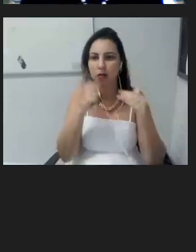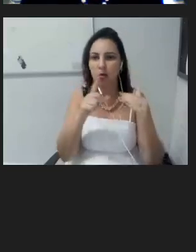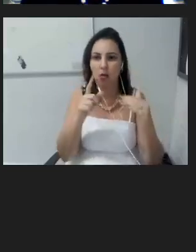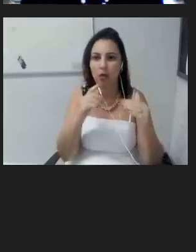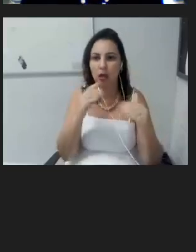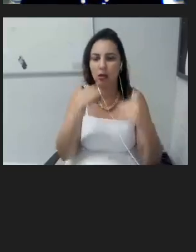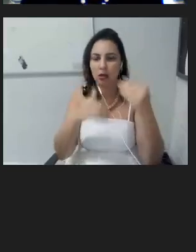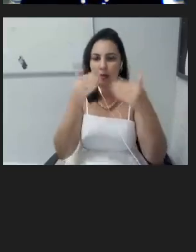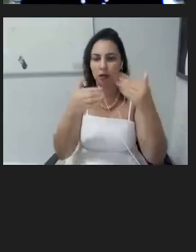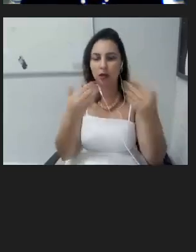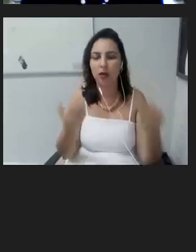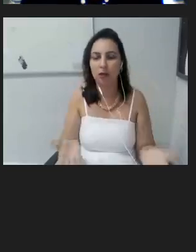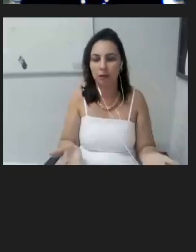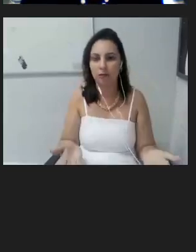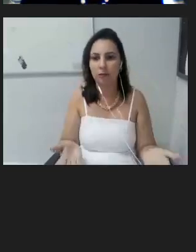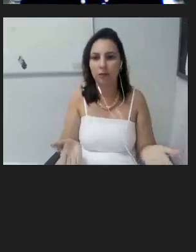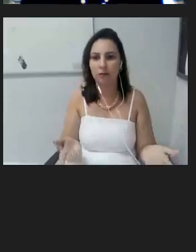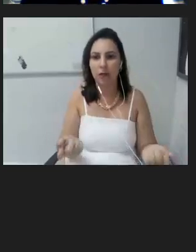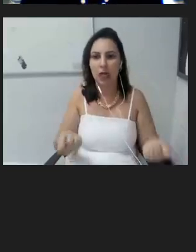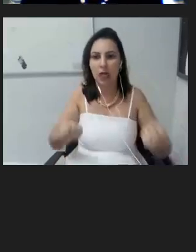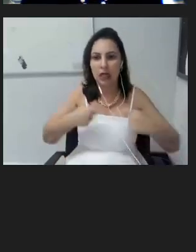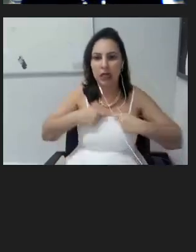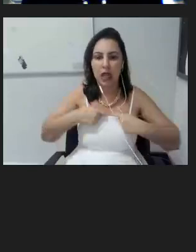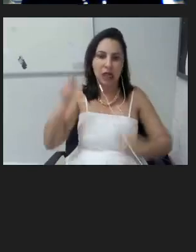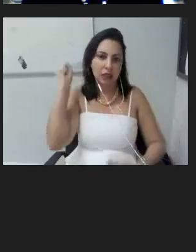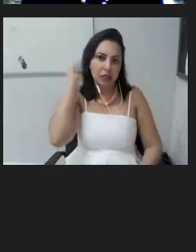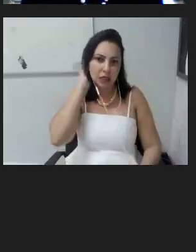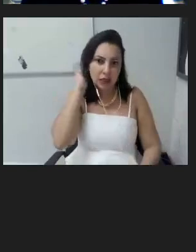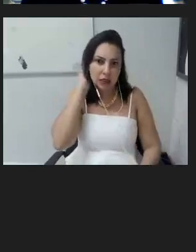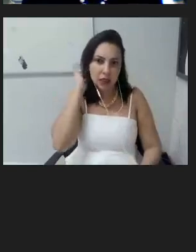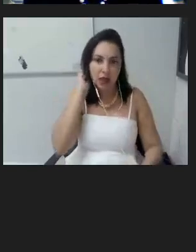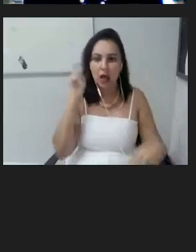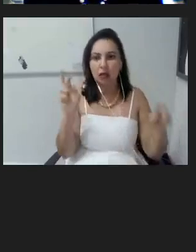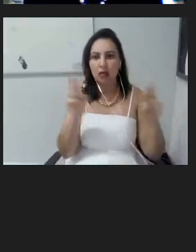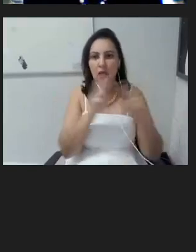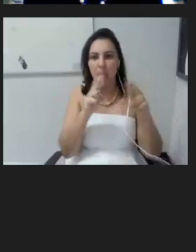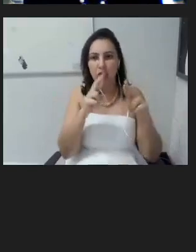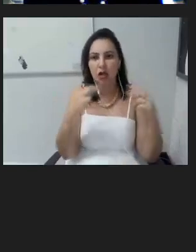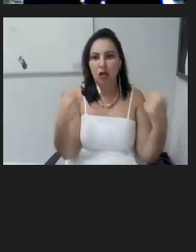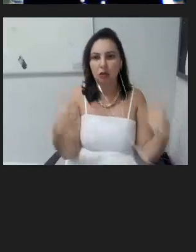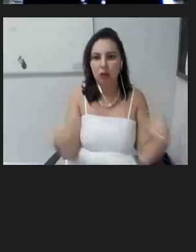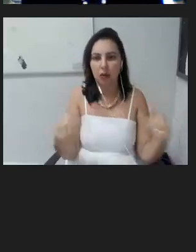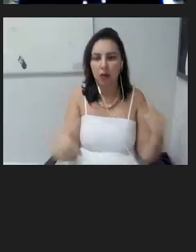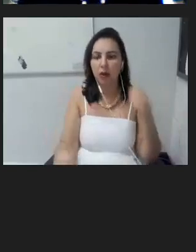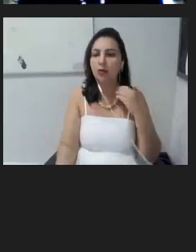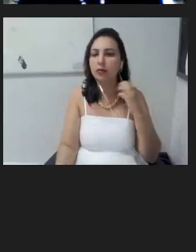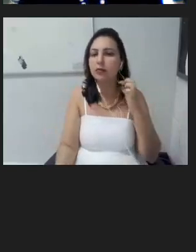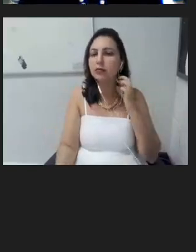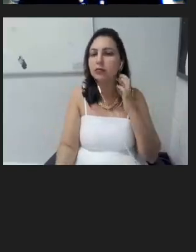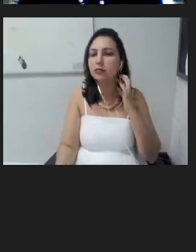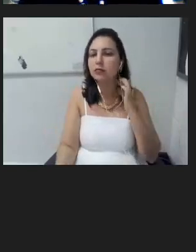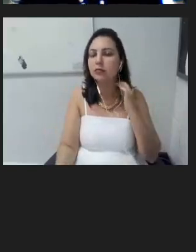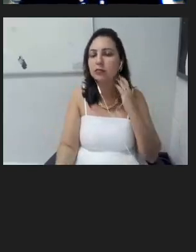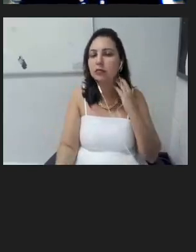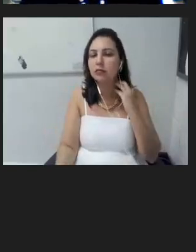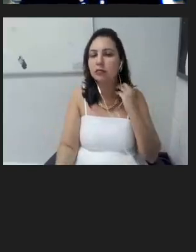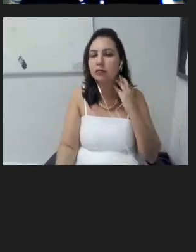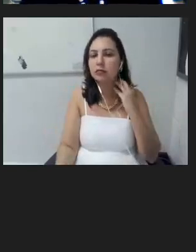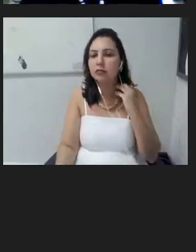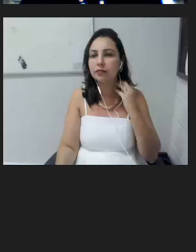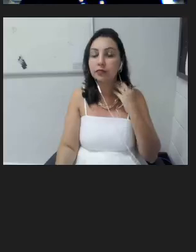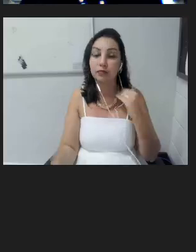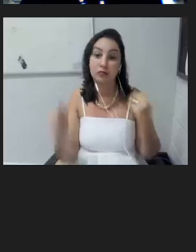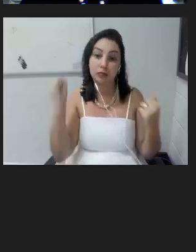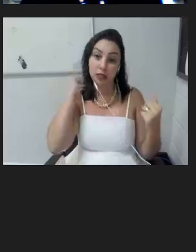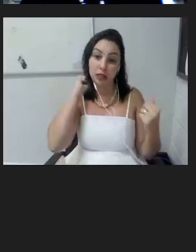isso vai gerar aqui um estresse relacionado ao trabalho. O estresse relacionado ao trabalho